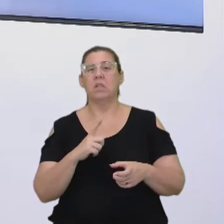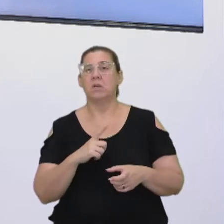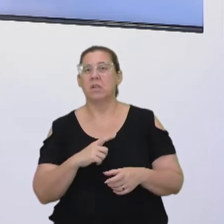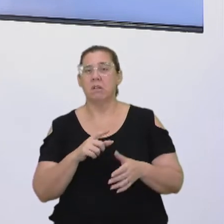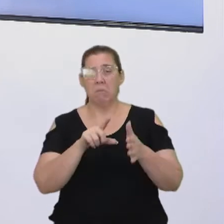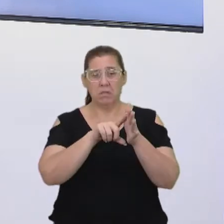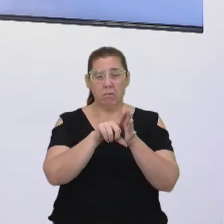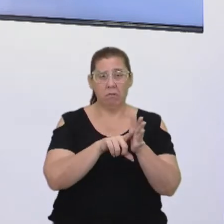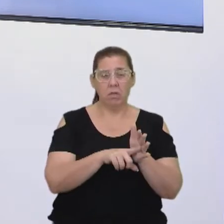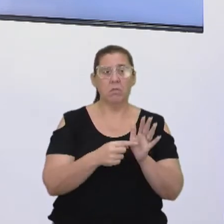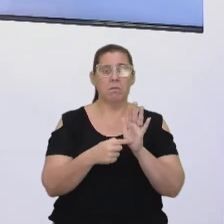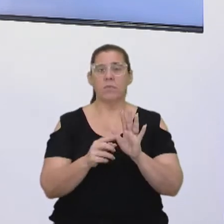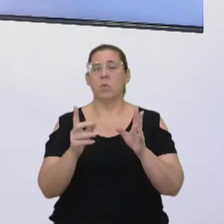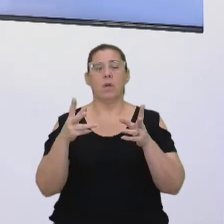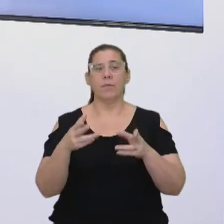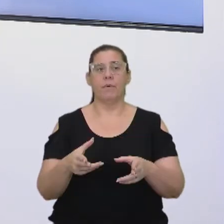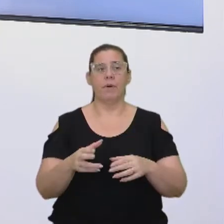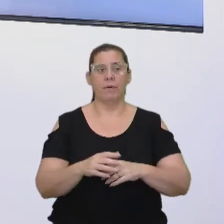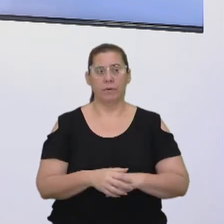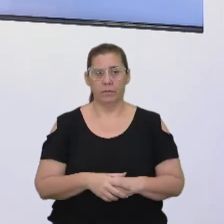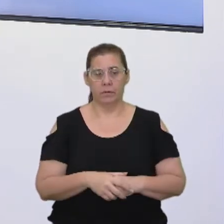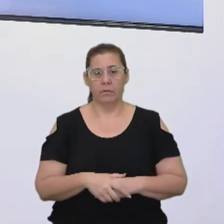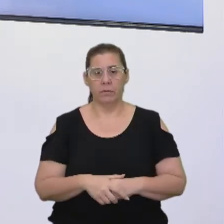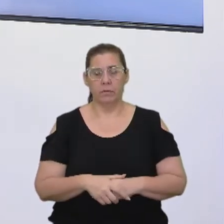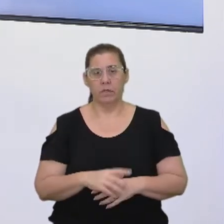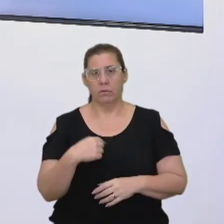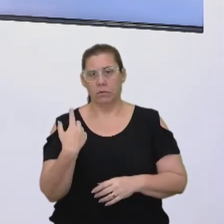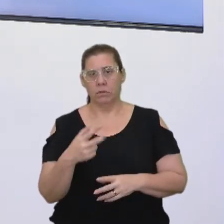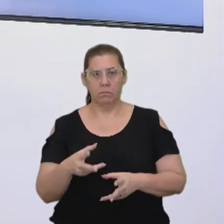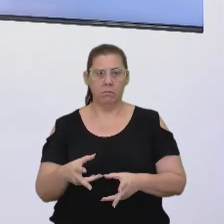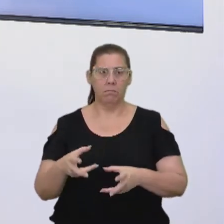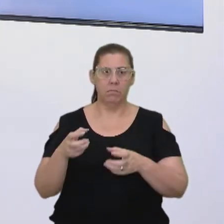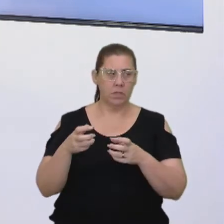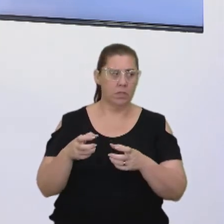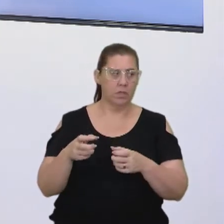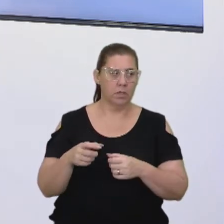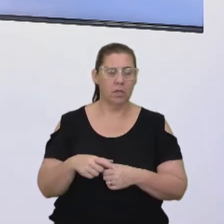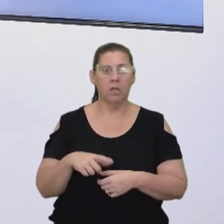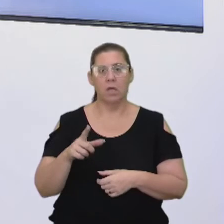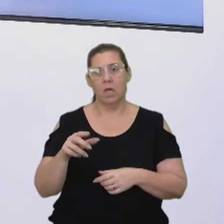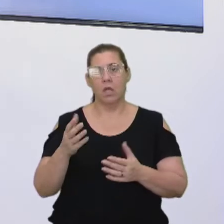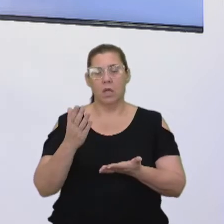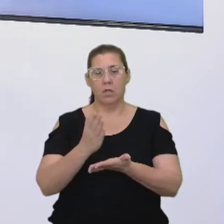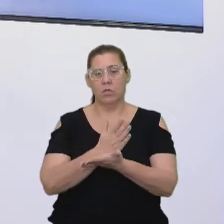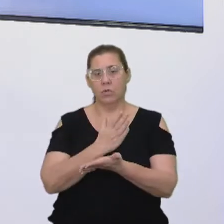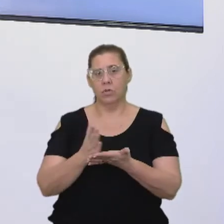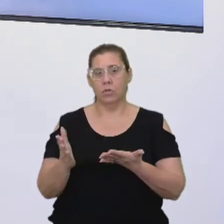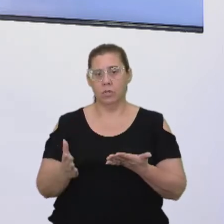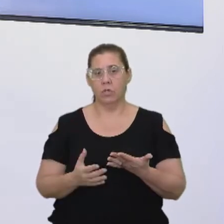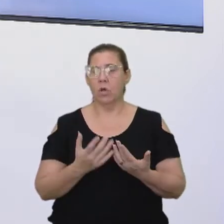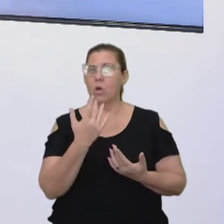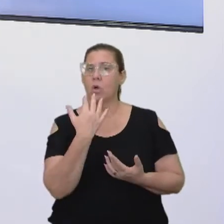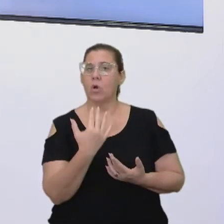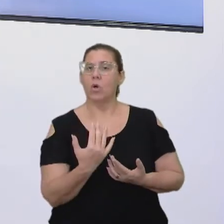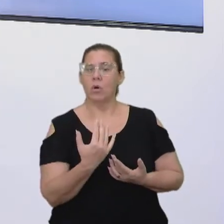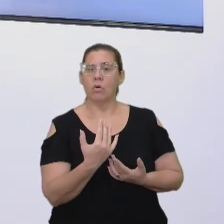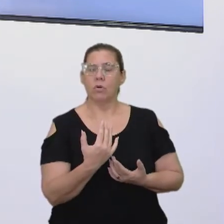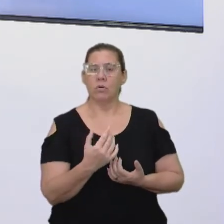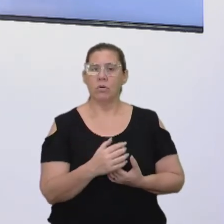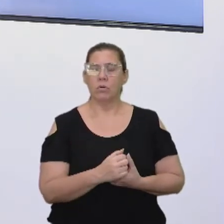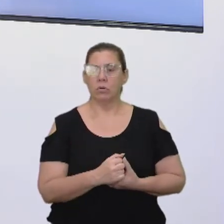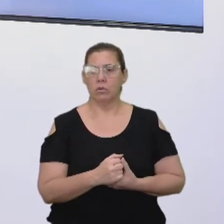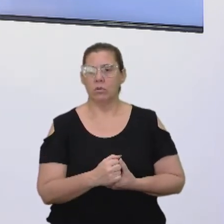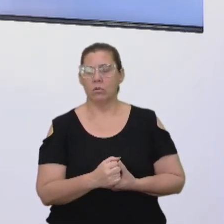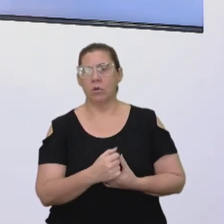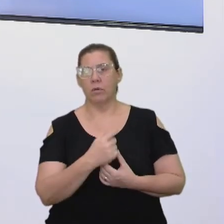ele não é igual. A gente vê que o mapa da fome ele é dividido em cores de vermelho. Então,